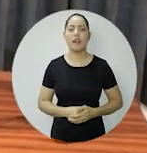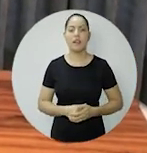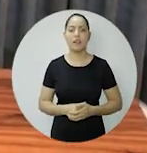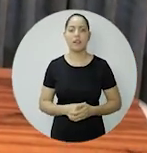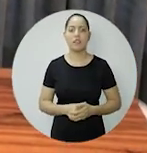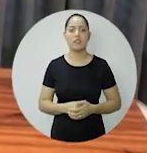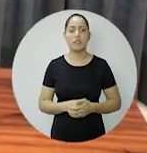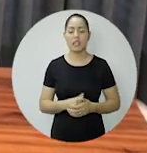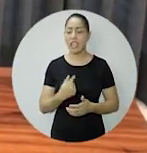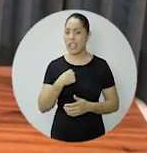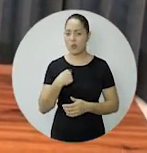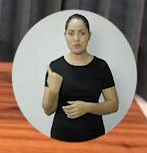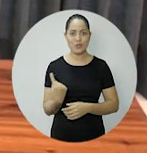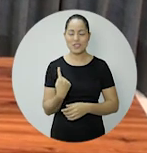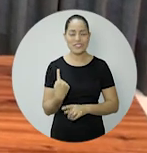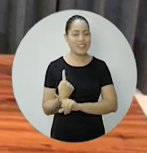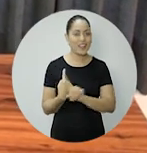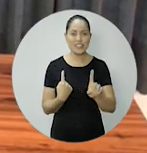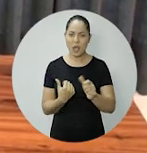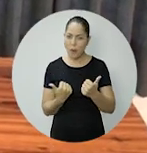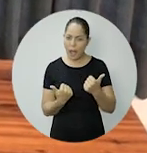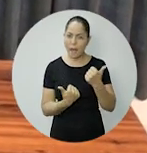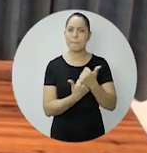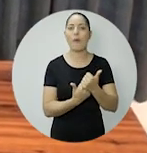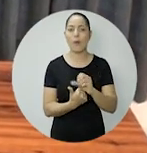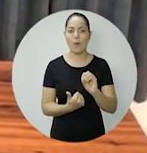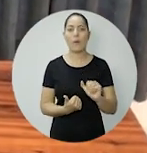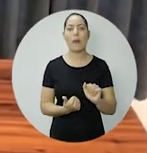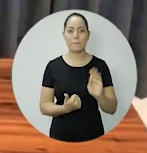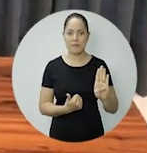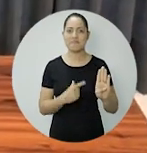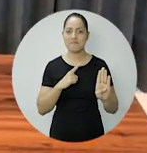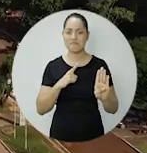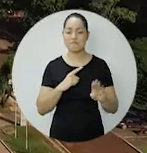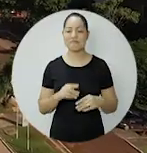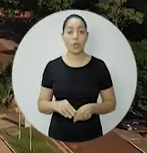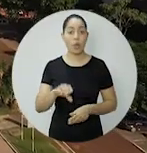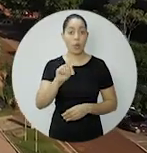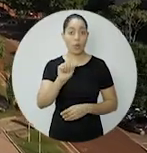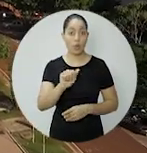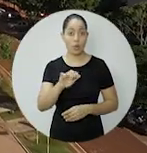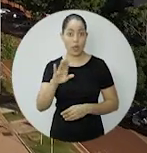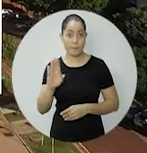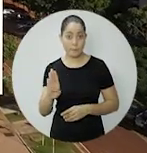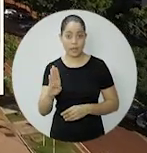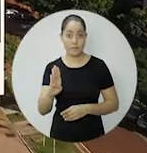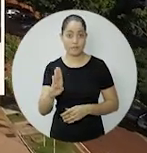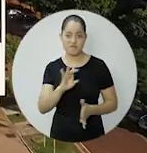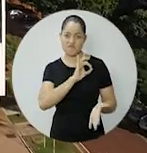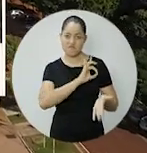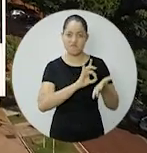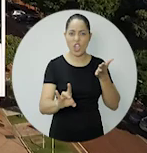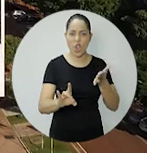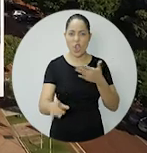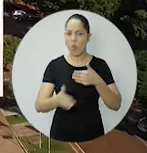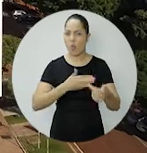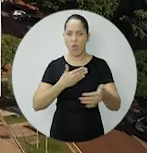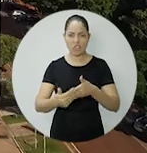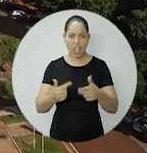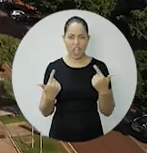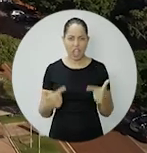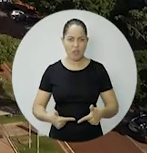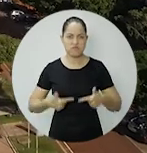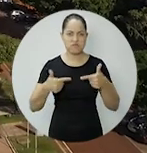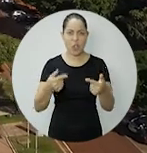eu não estava sozinha, que eu podia contar com eles, que eu podia contar com a OAB. A Ordem dos Advogados do Brasil repudia